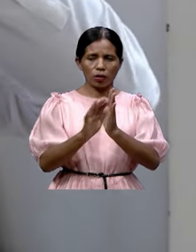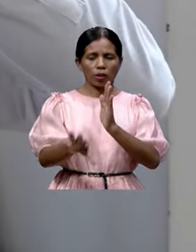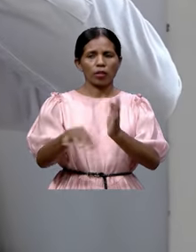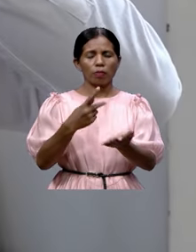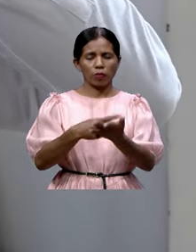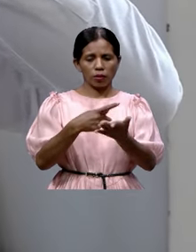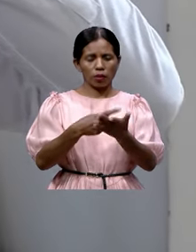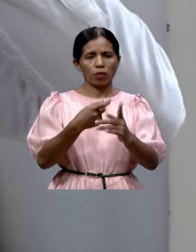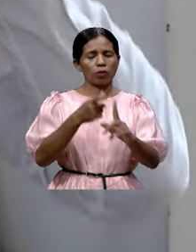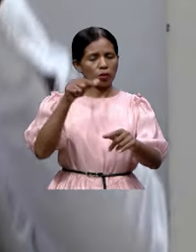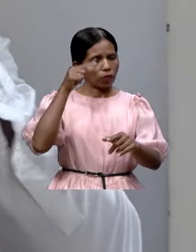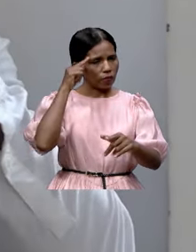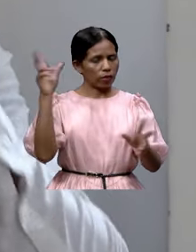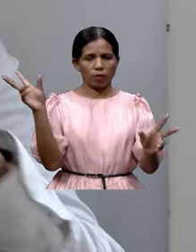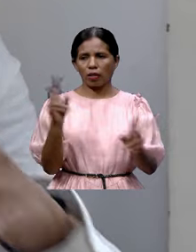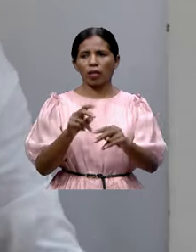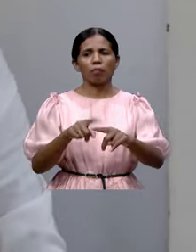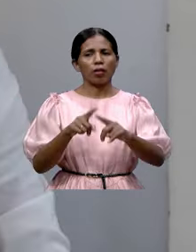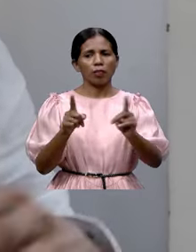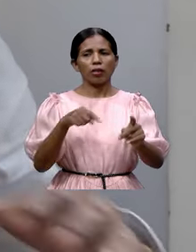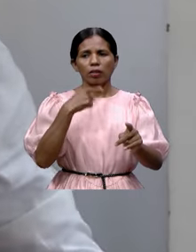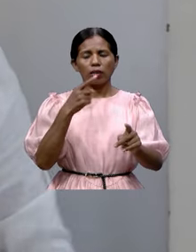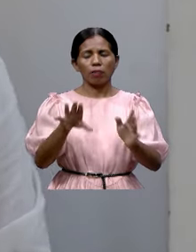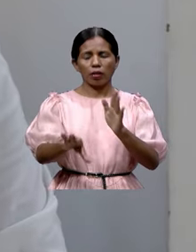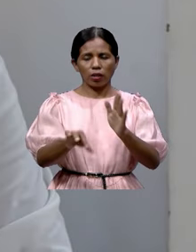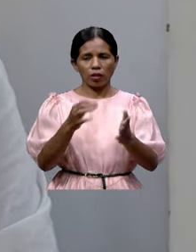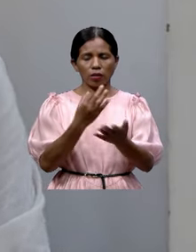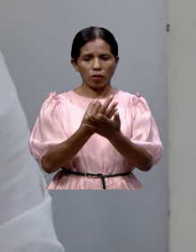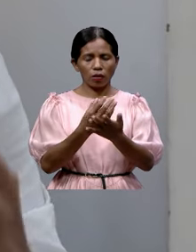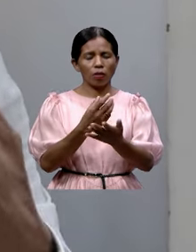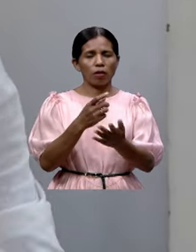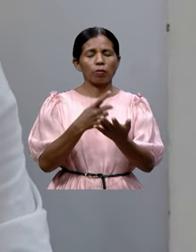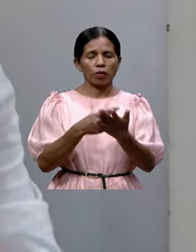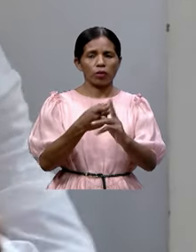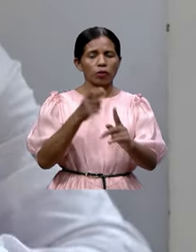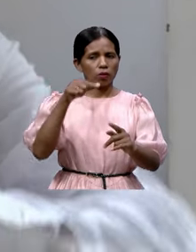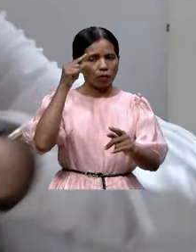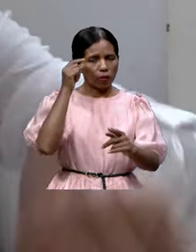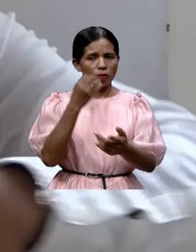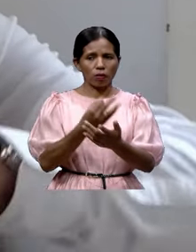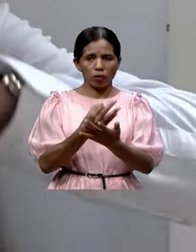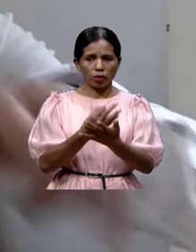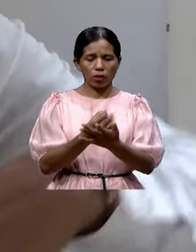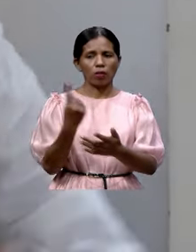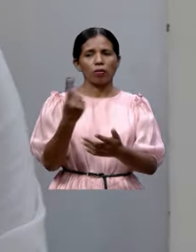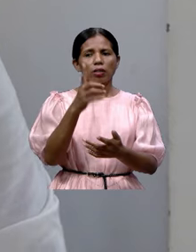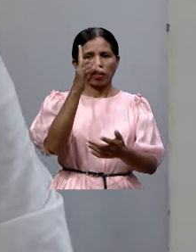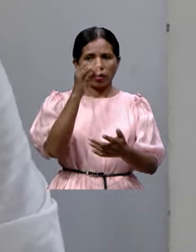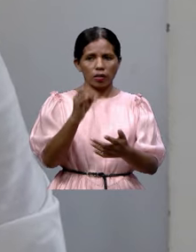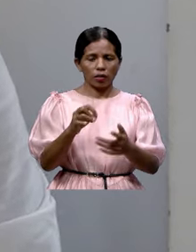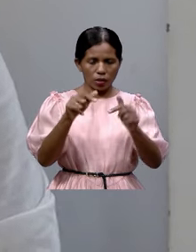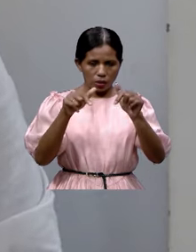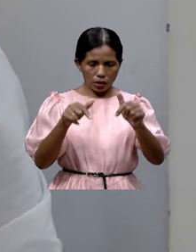se governo la mai be seret mangka tu hetan obra se governo se dia klu osane ihrailaran per bele sirkula